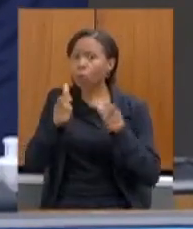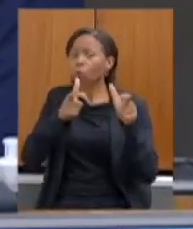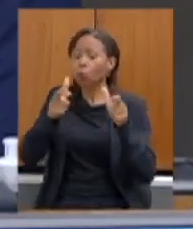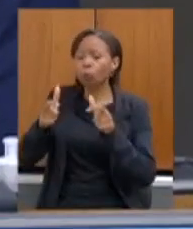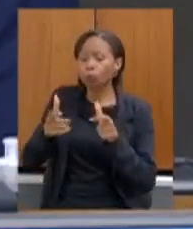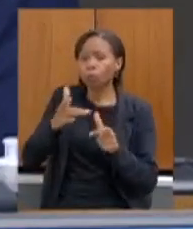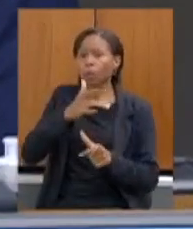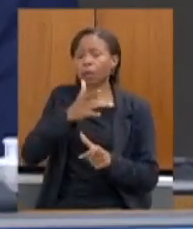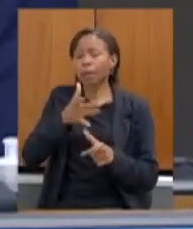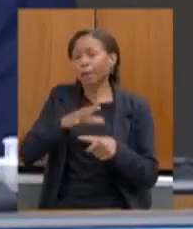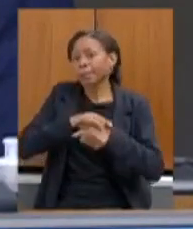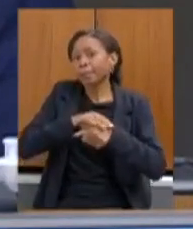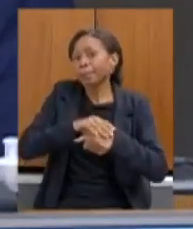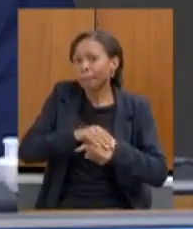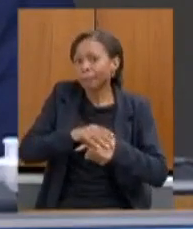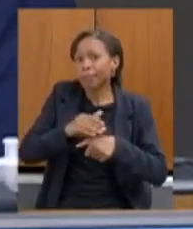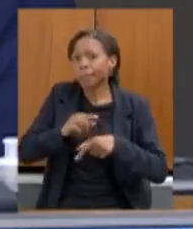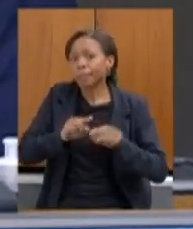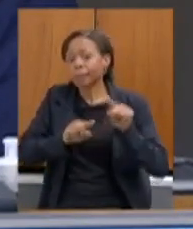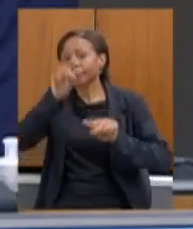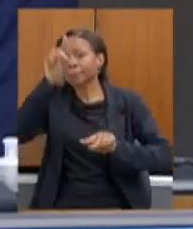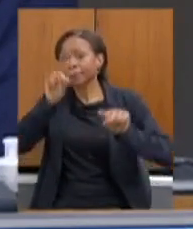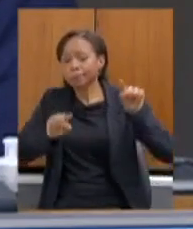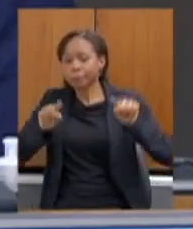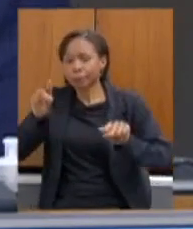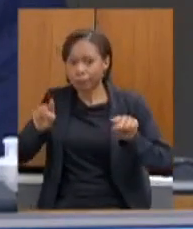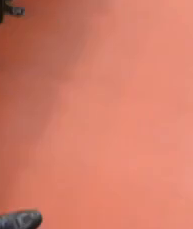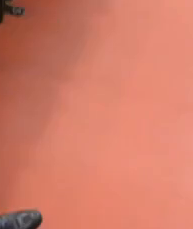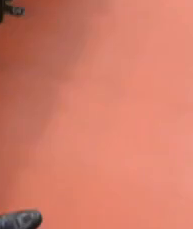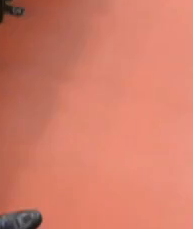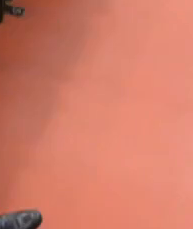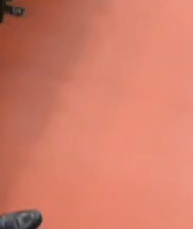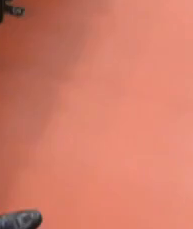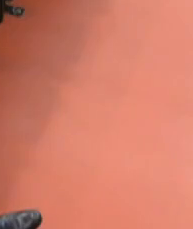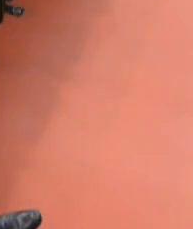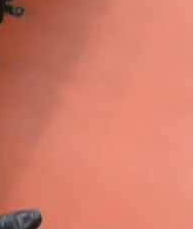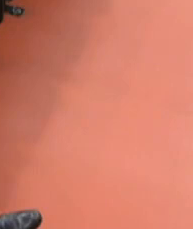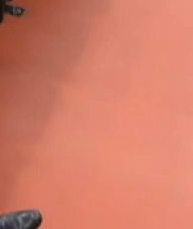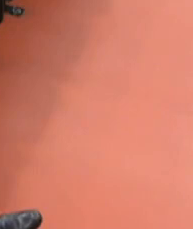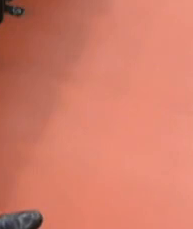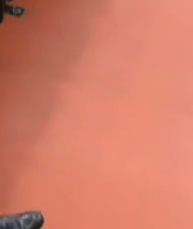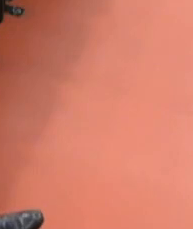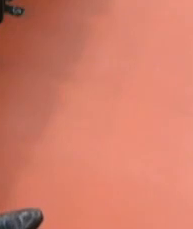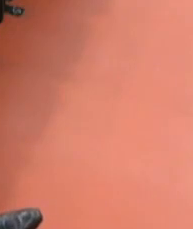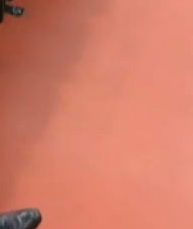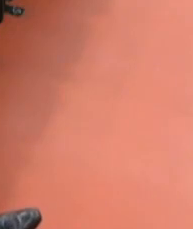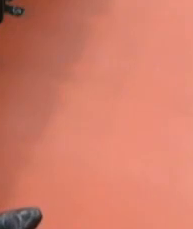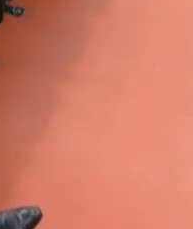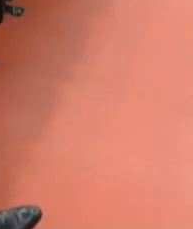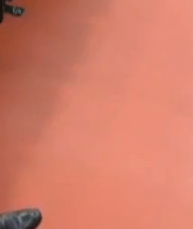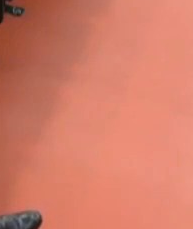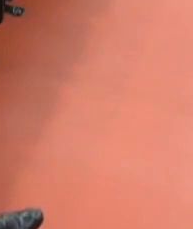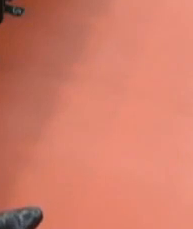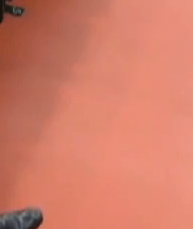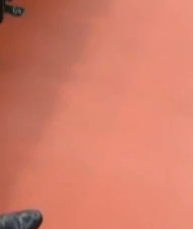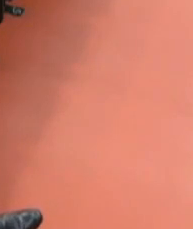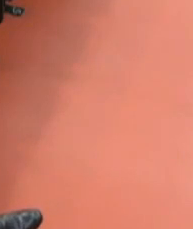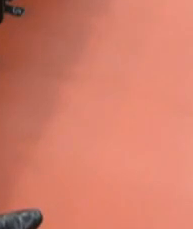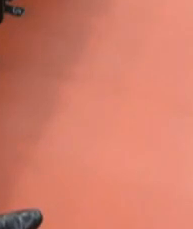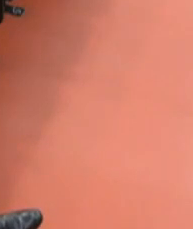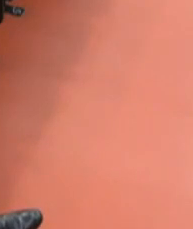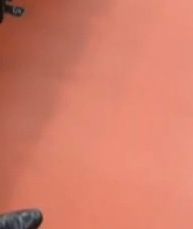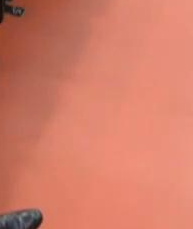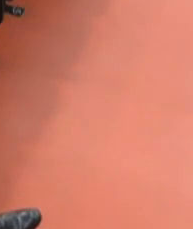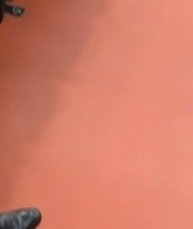não basta a gente ter poucos casos em determinada região, nós precisamos também medir qual é a capacidade de atendimento que essa região tem